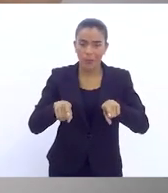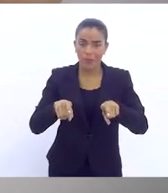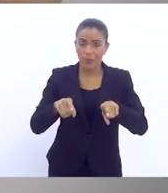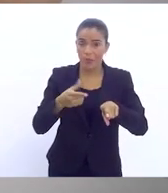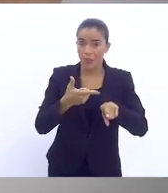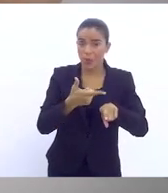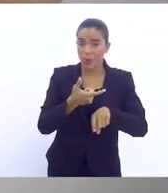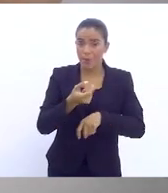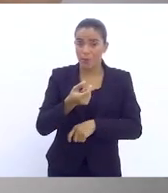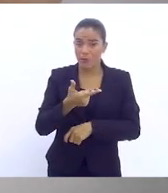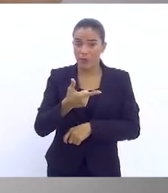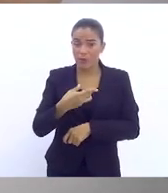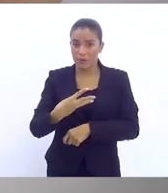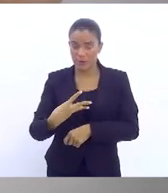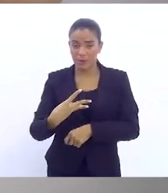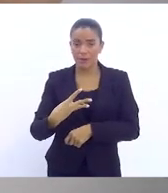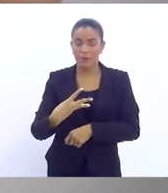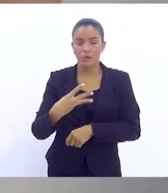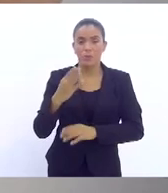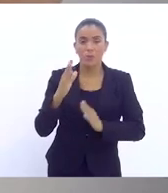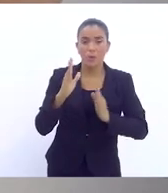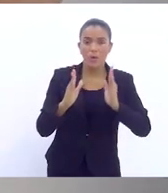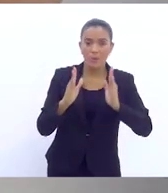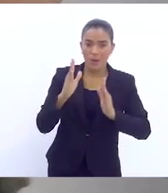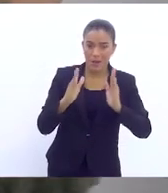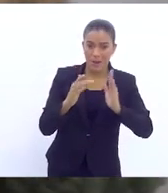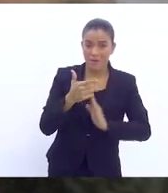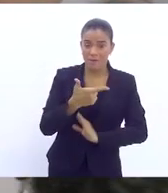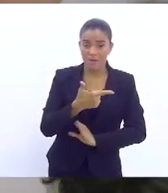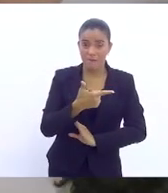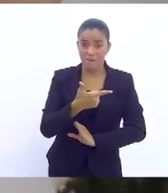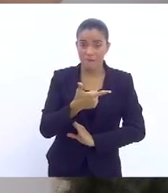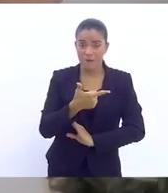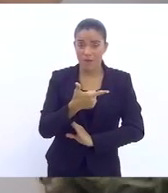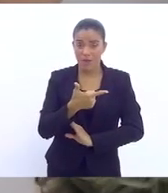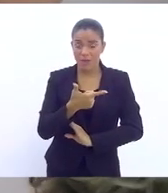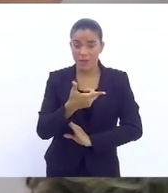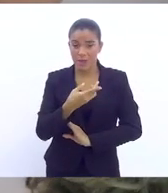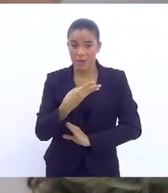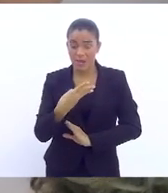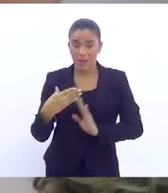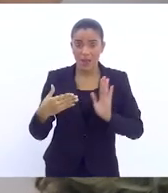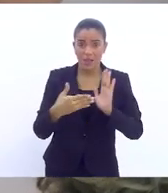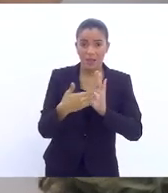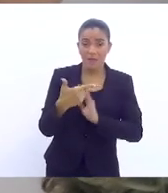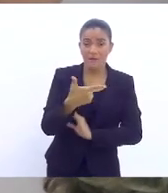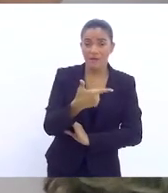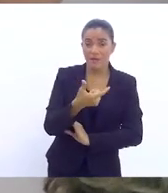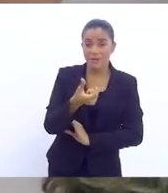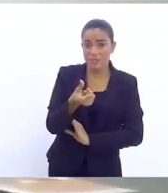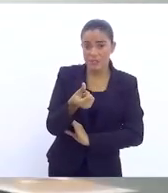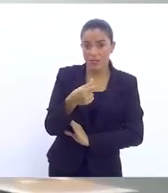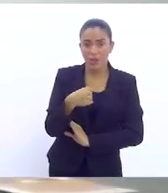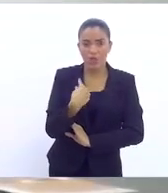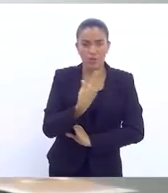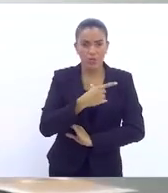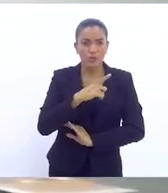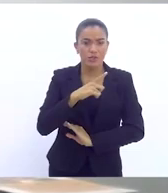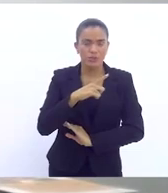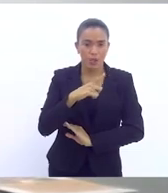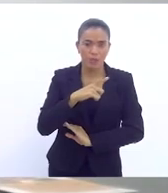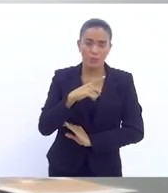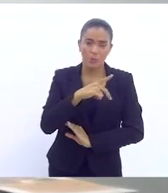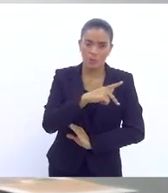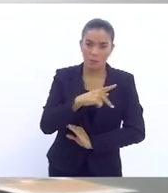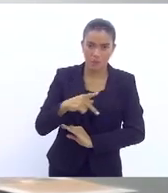no exatamente no período 23 a 26 nós temos como presidente da Comissão de